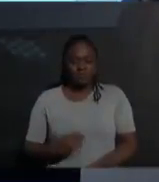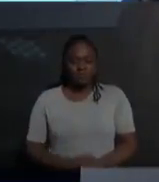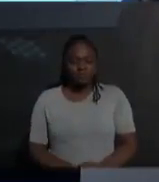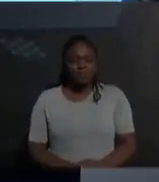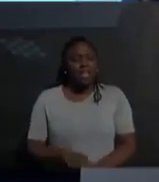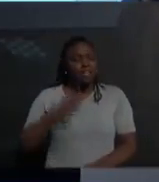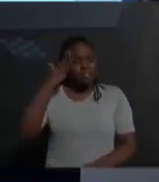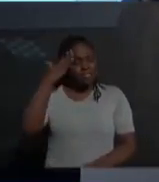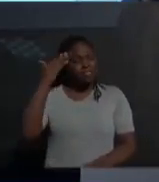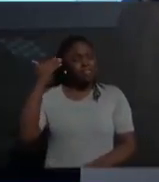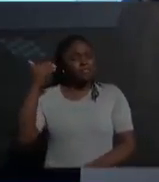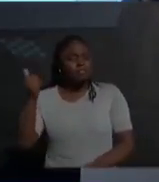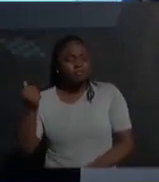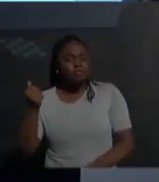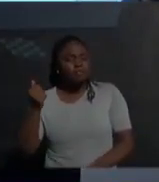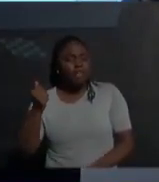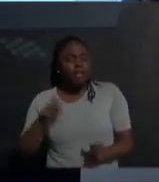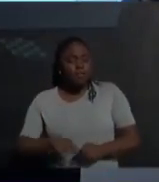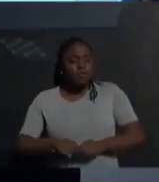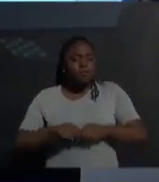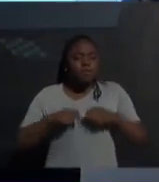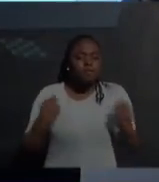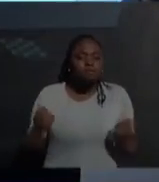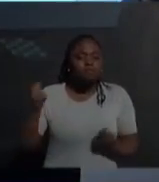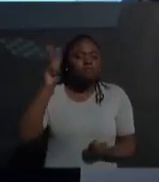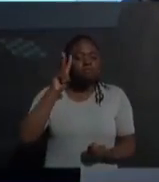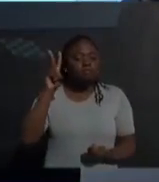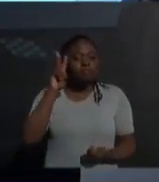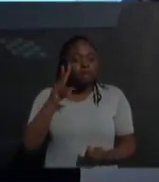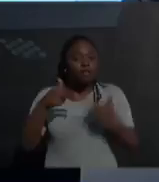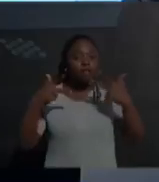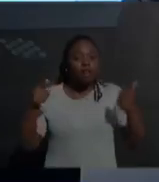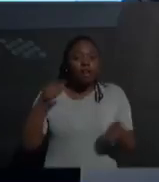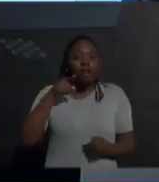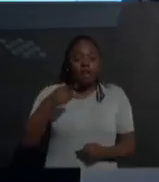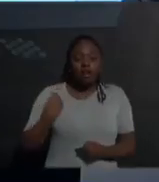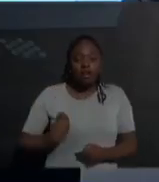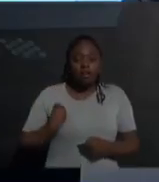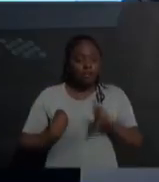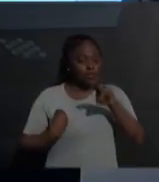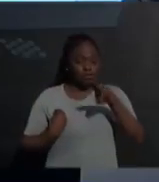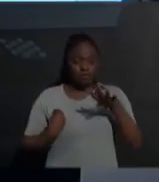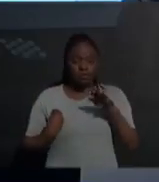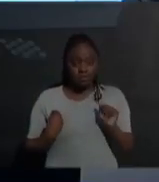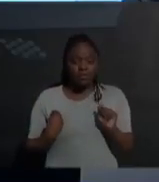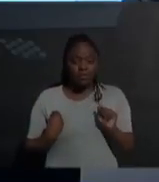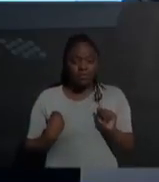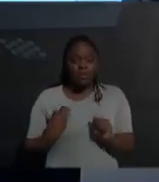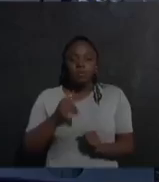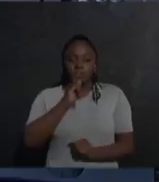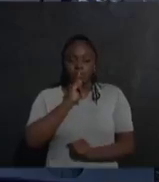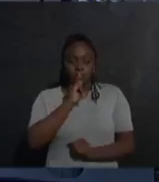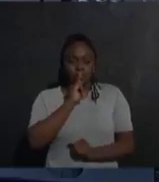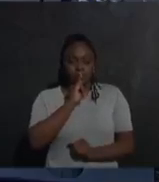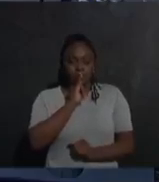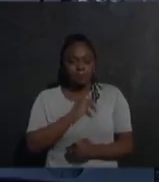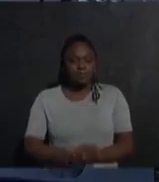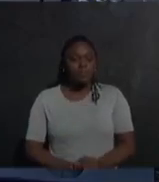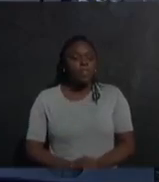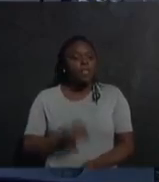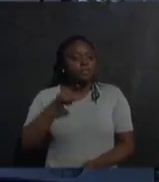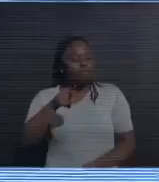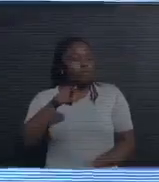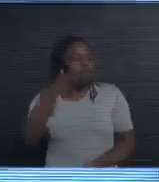Você sabia que é impossível se lembrar de algo que você não viveu? Então, por exemplo, você